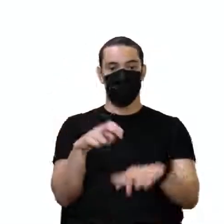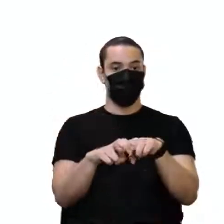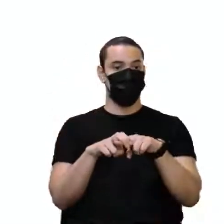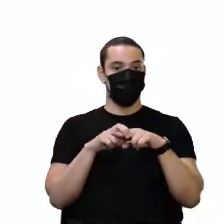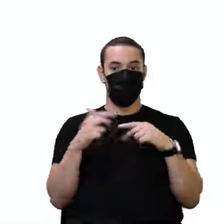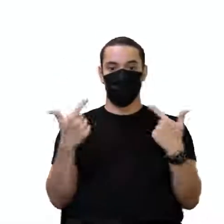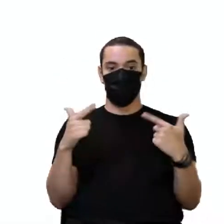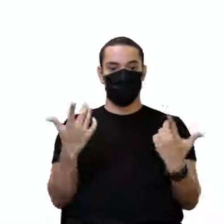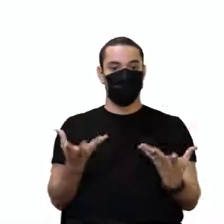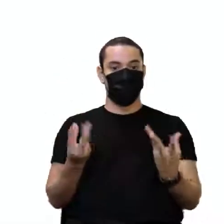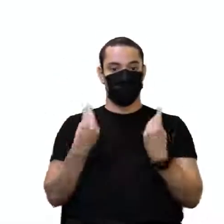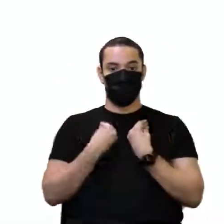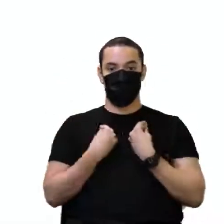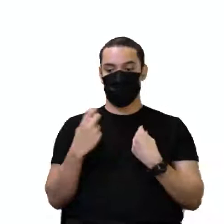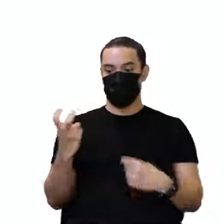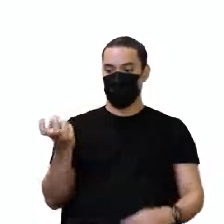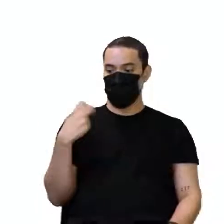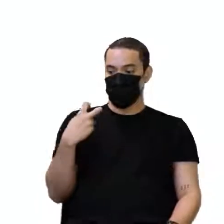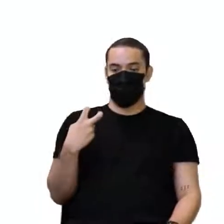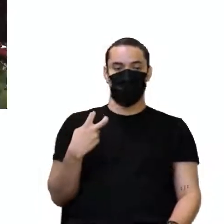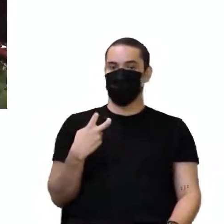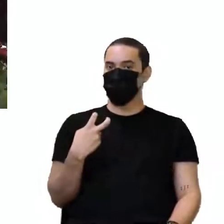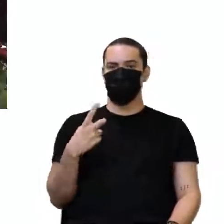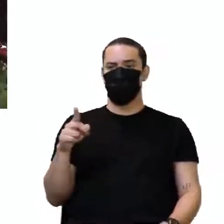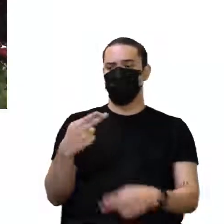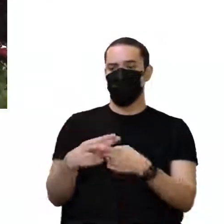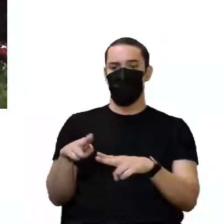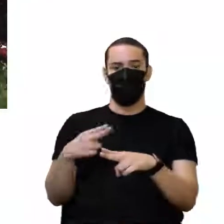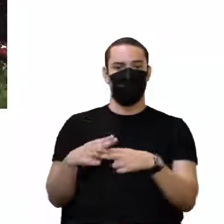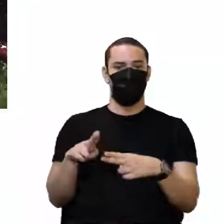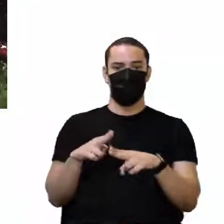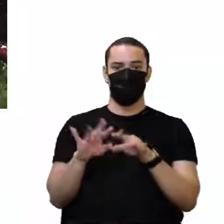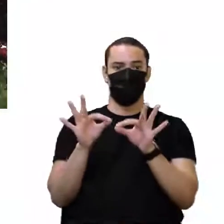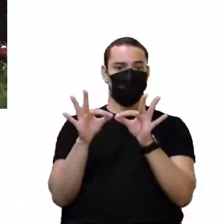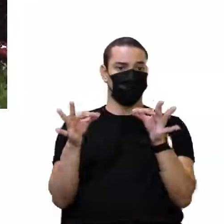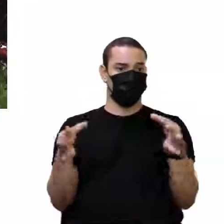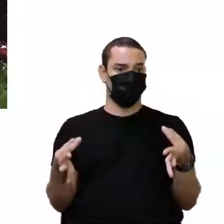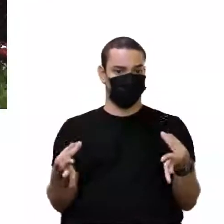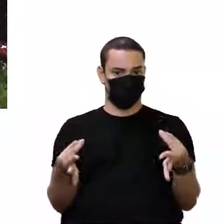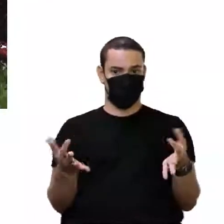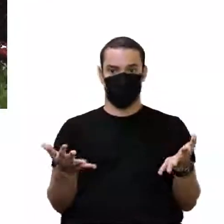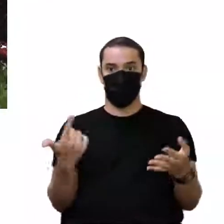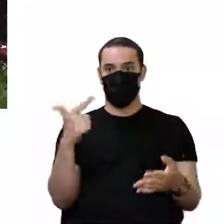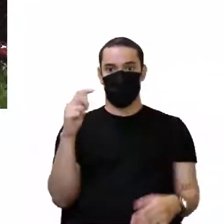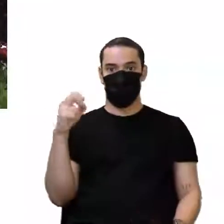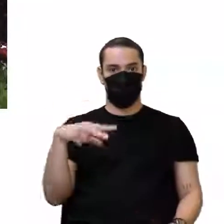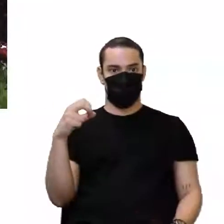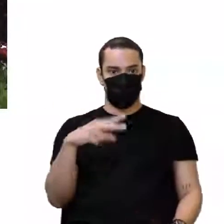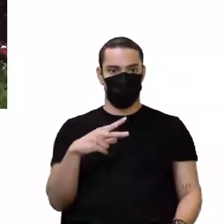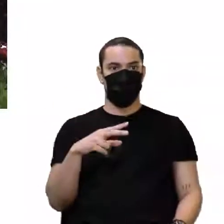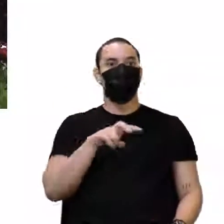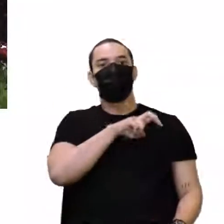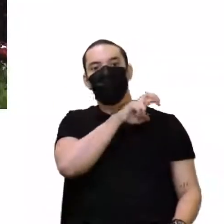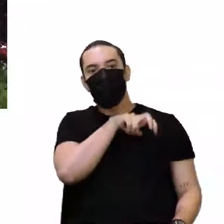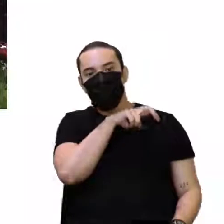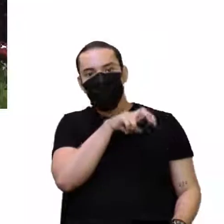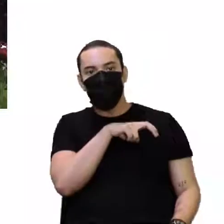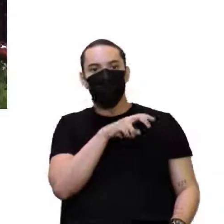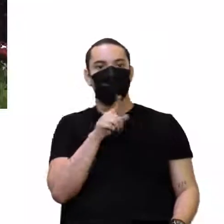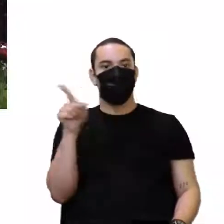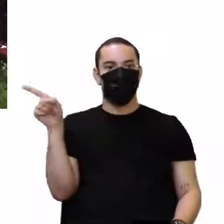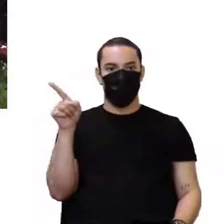apresenta grande potencial de ataque. Então, ela é inofensiva nesse sentido de presença de veneno. A cobra coral não